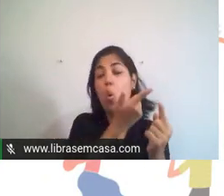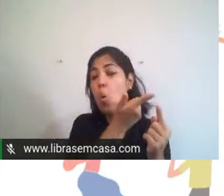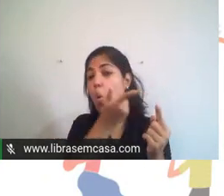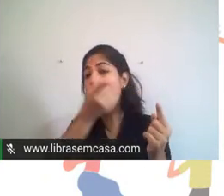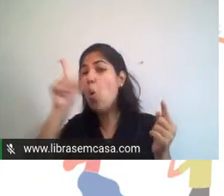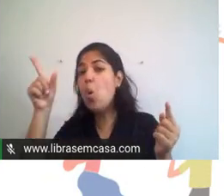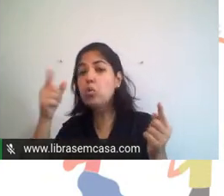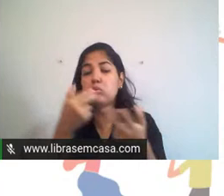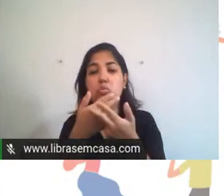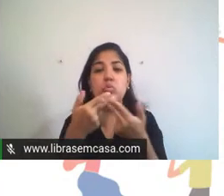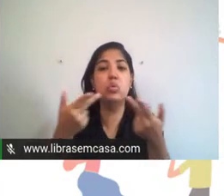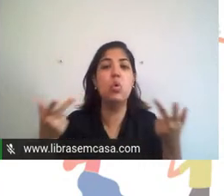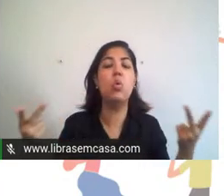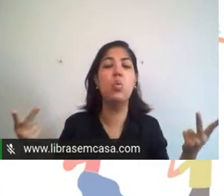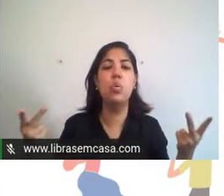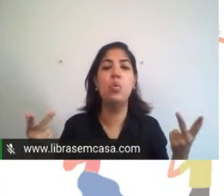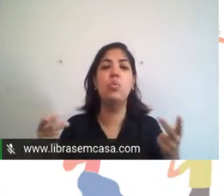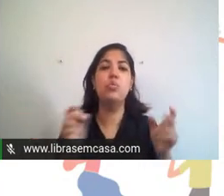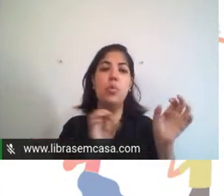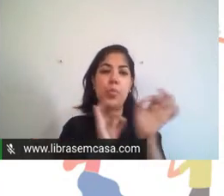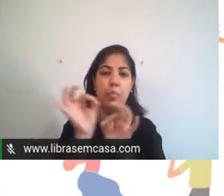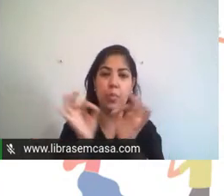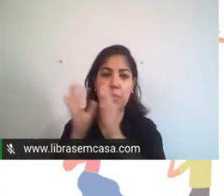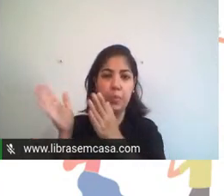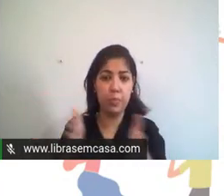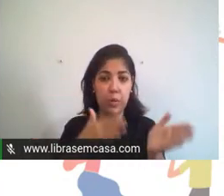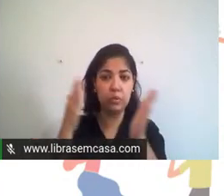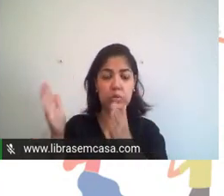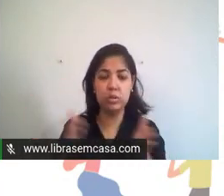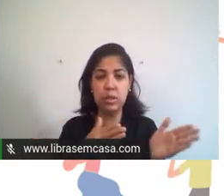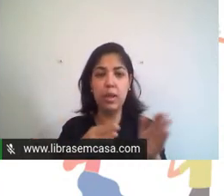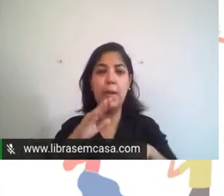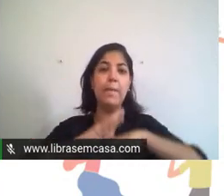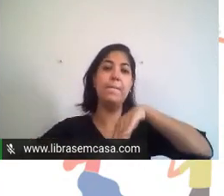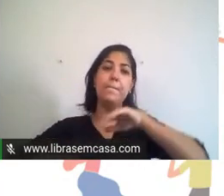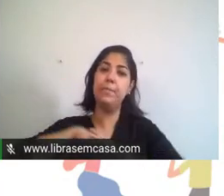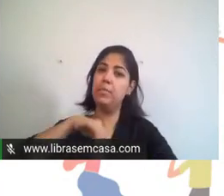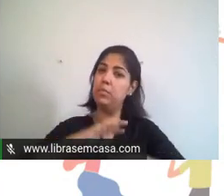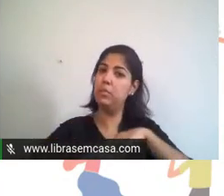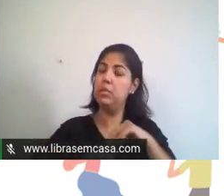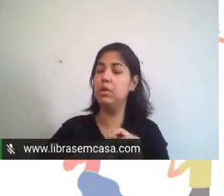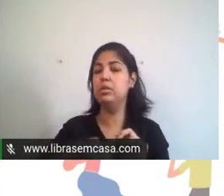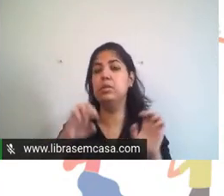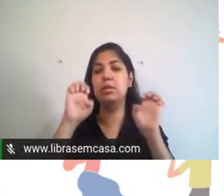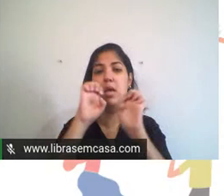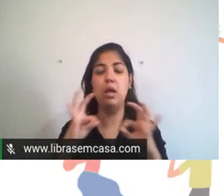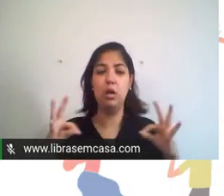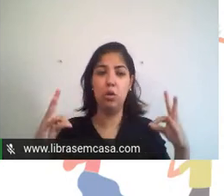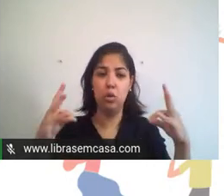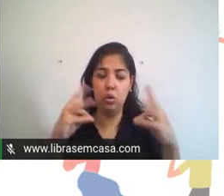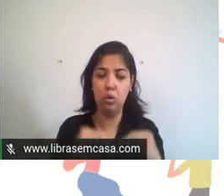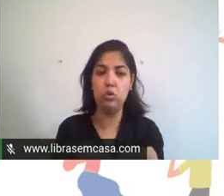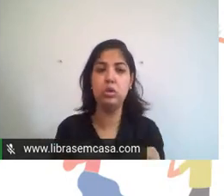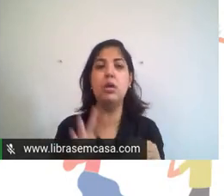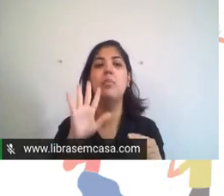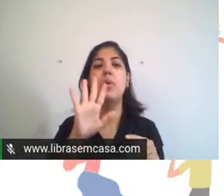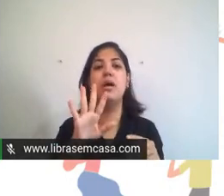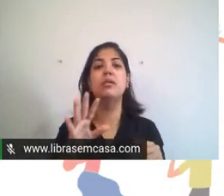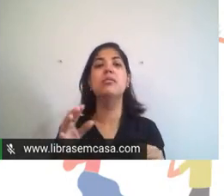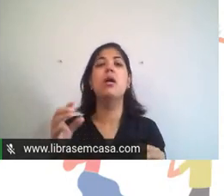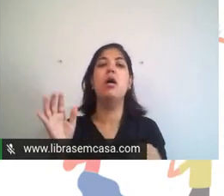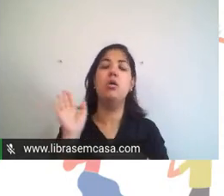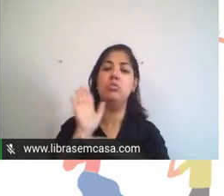são possíveis e que já existem, com práticas agroecológicas, e que não só beneficiam o meio ambiente, mas também a saúde das